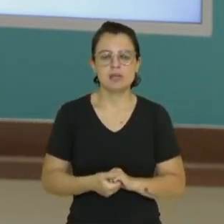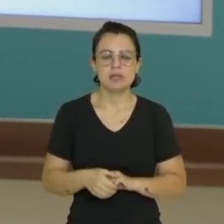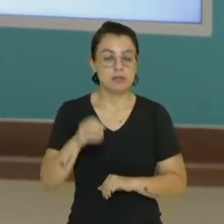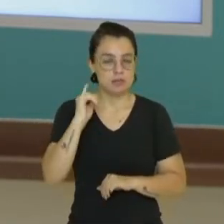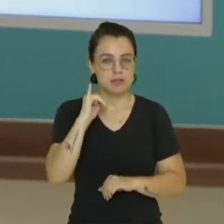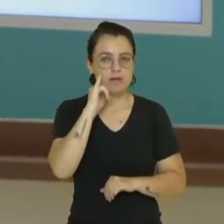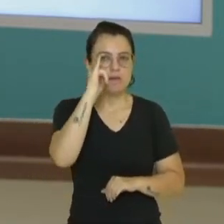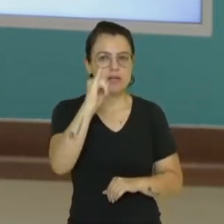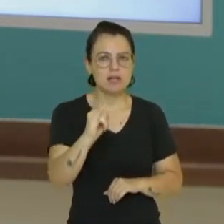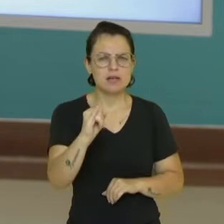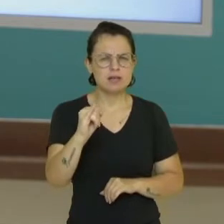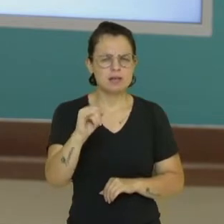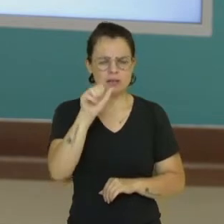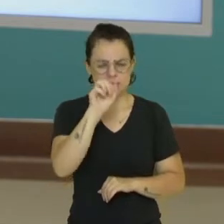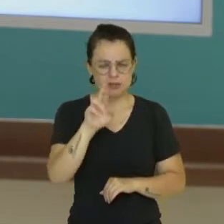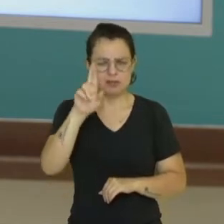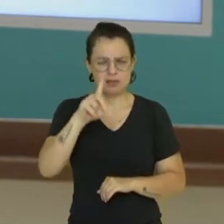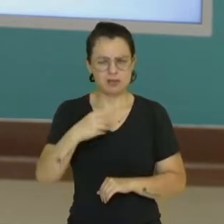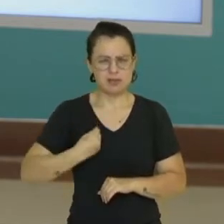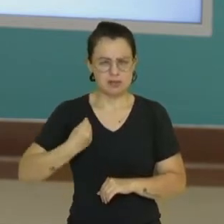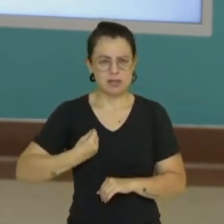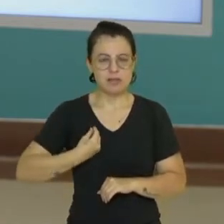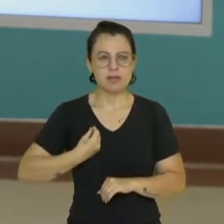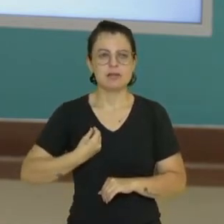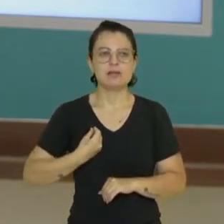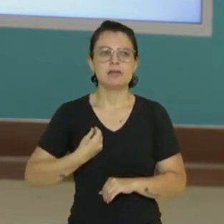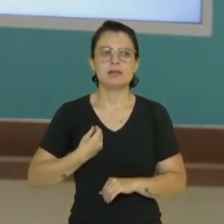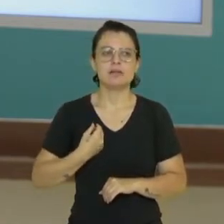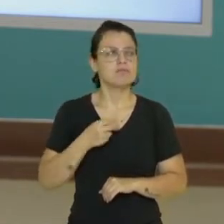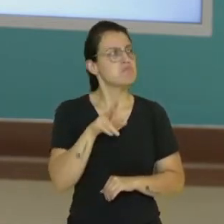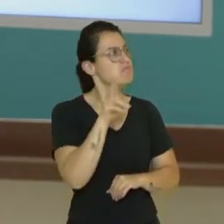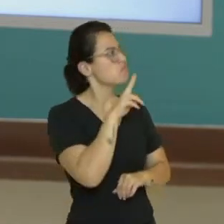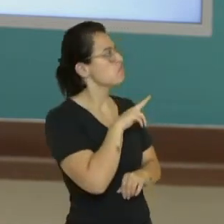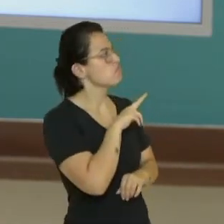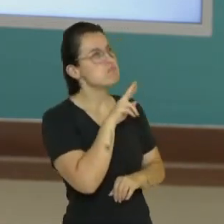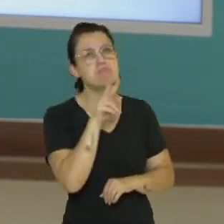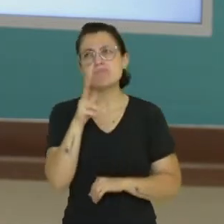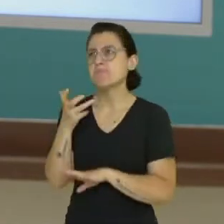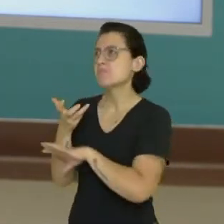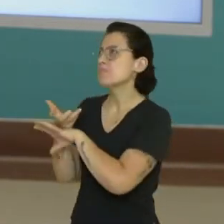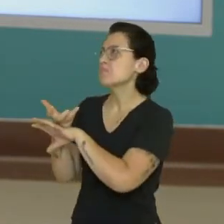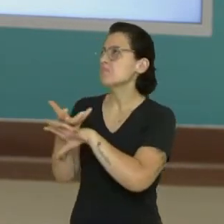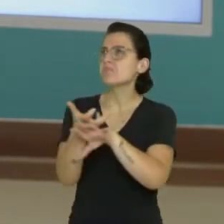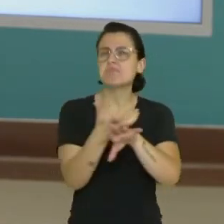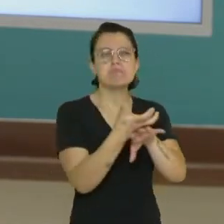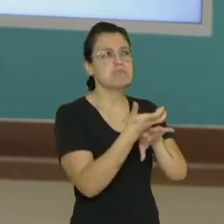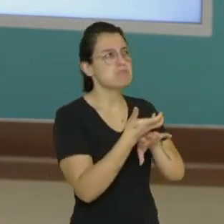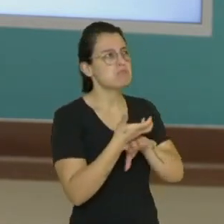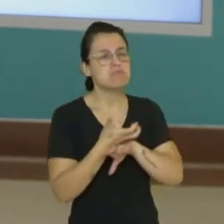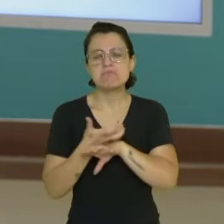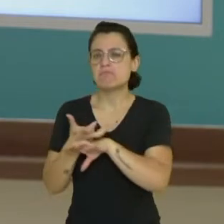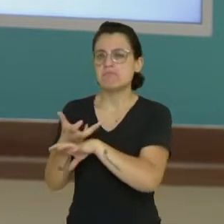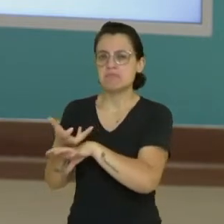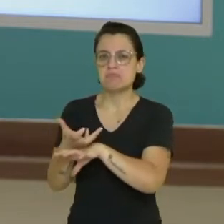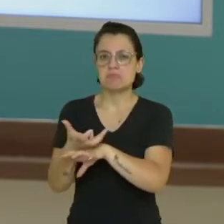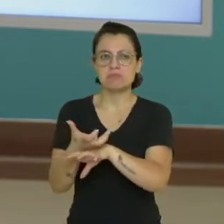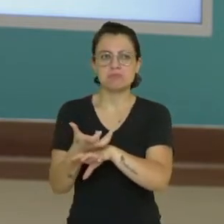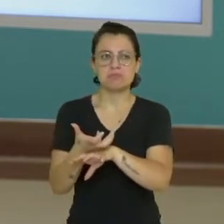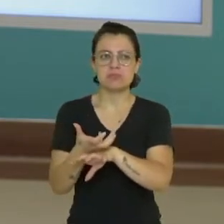para vocês, mas será que o ar existe? Vocês iam olhar em volta, não tem nada,